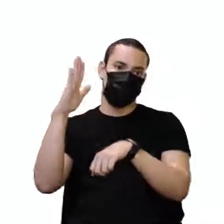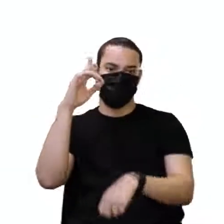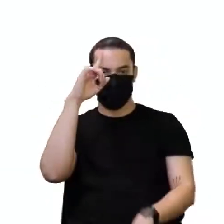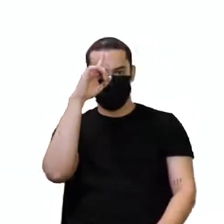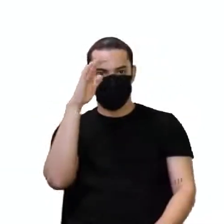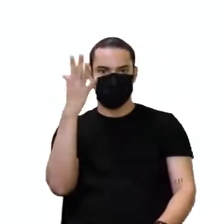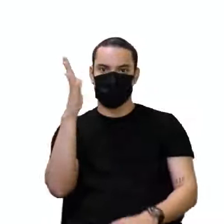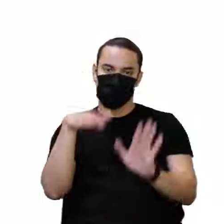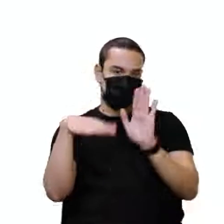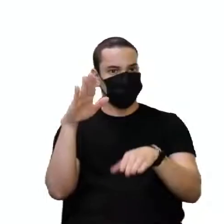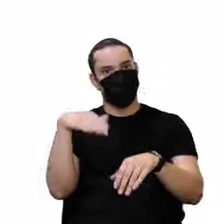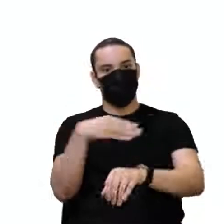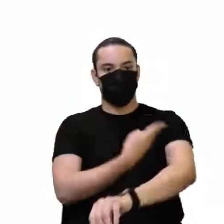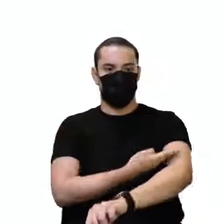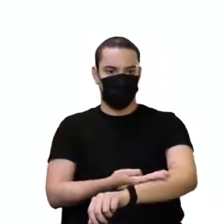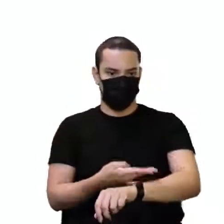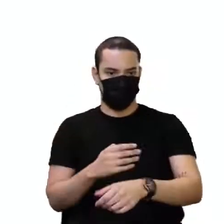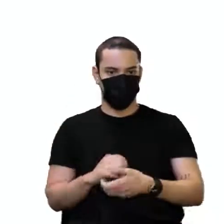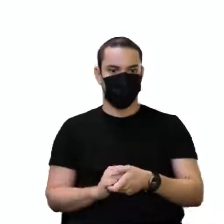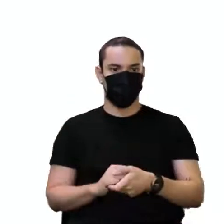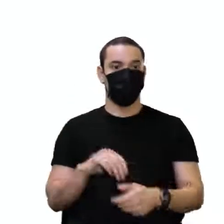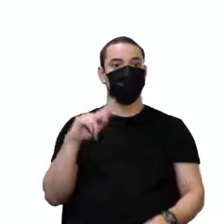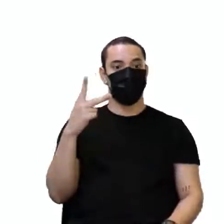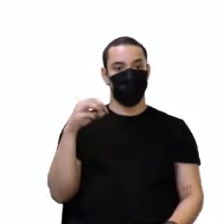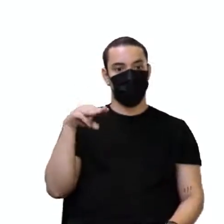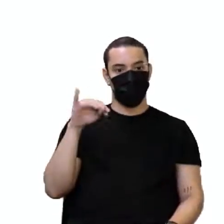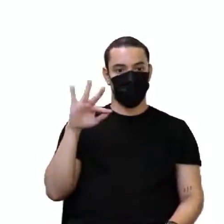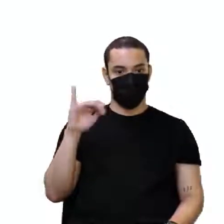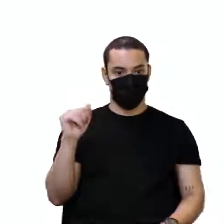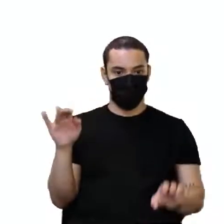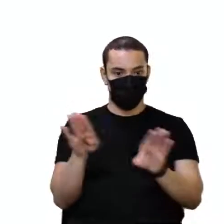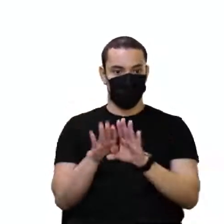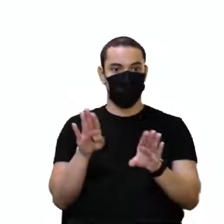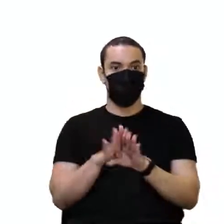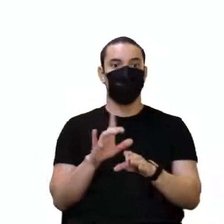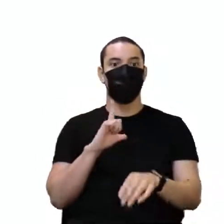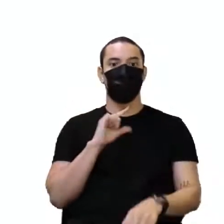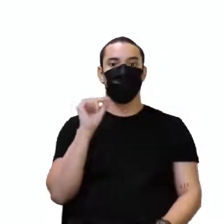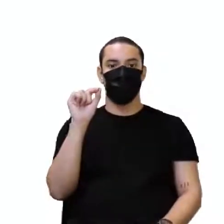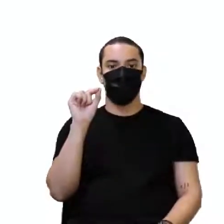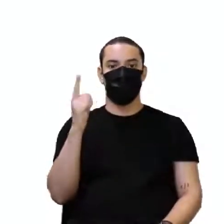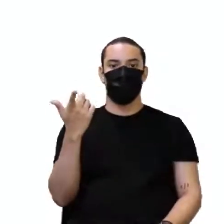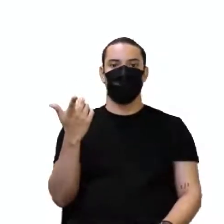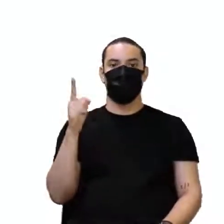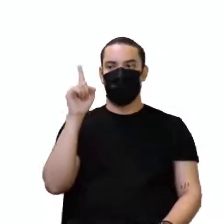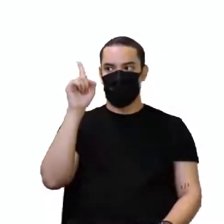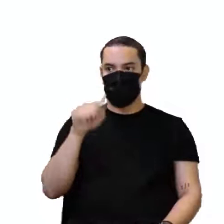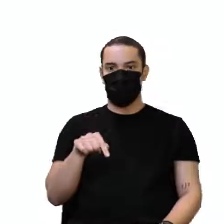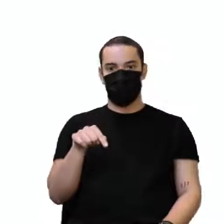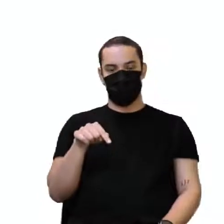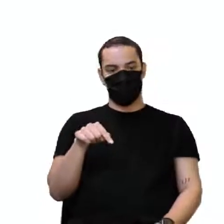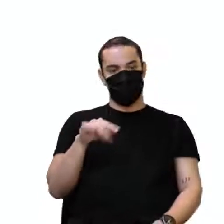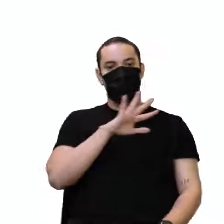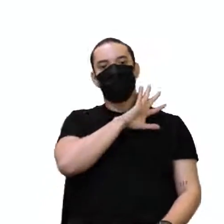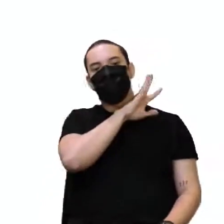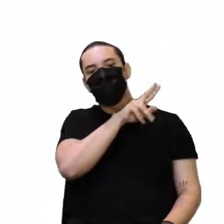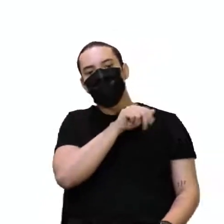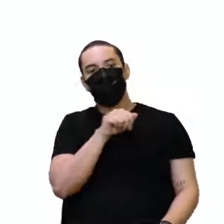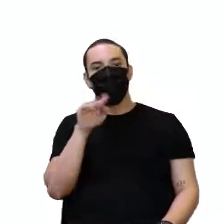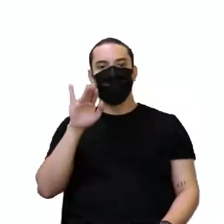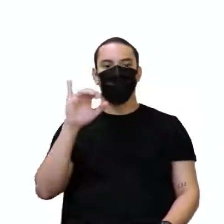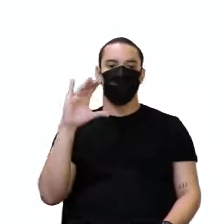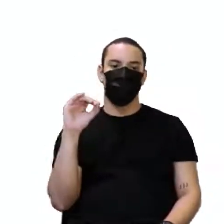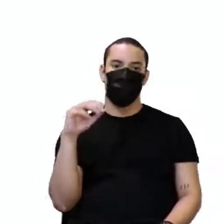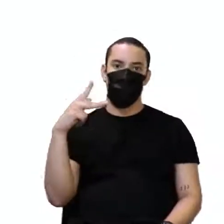também. Aí a gente também tem como homotipia o bicho-pau, que tem forma de graveto e fica em árvores que têm